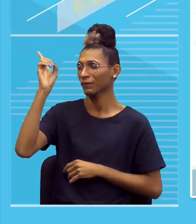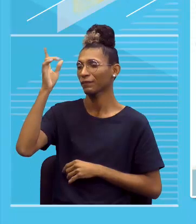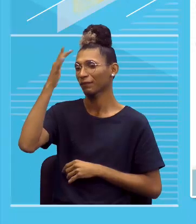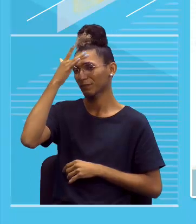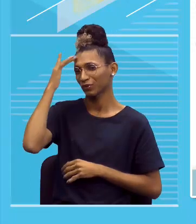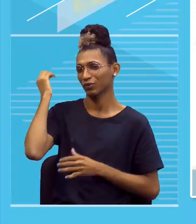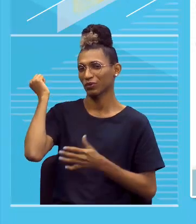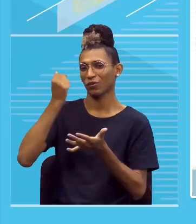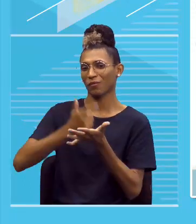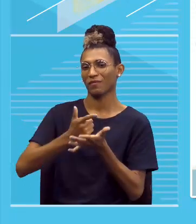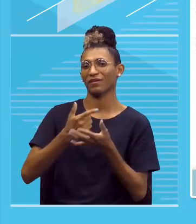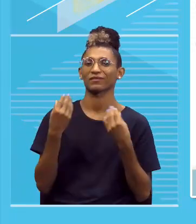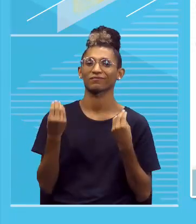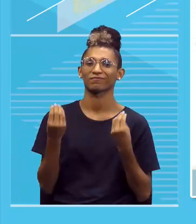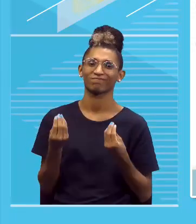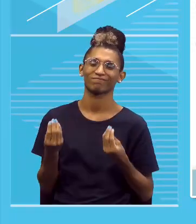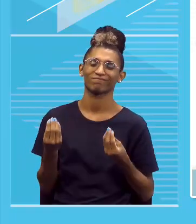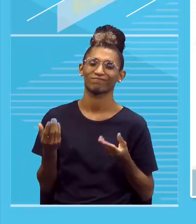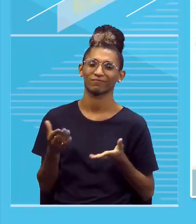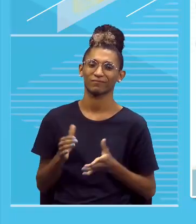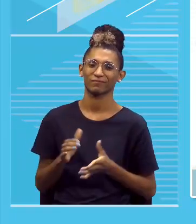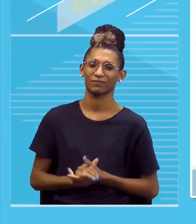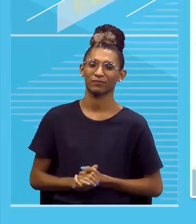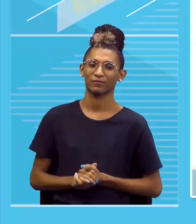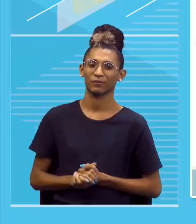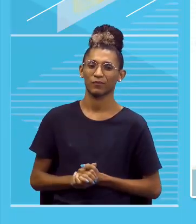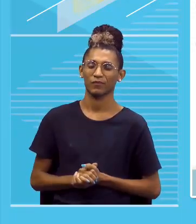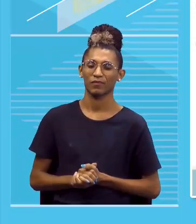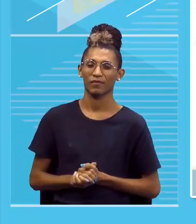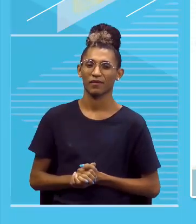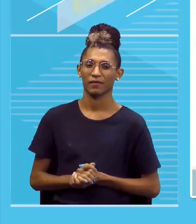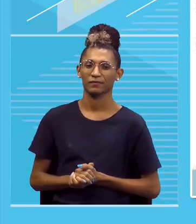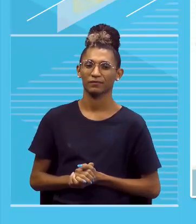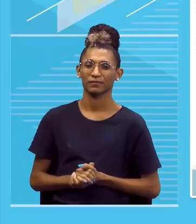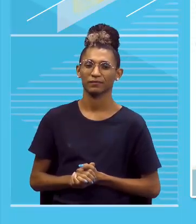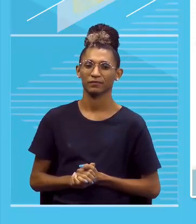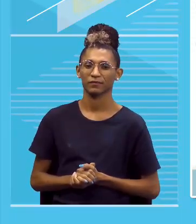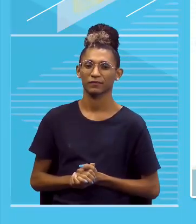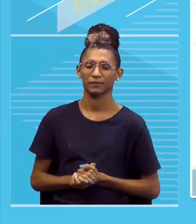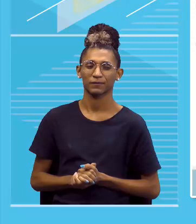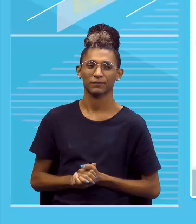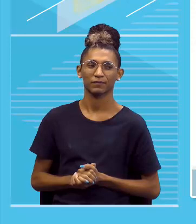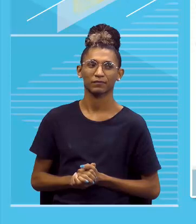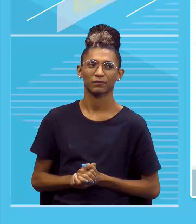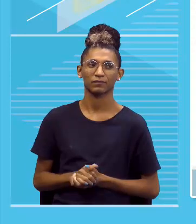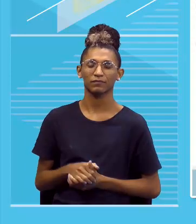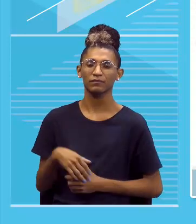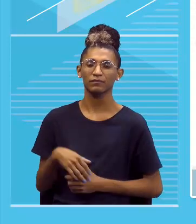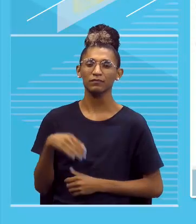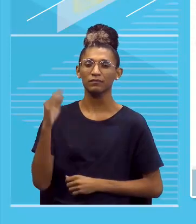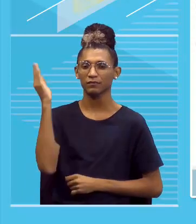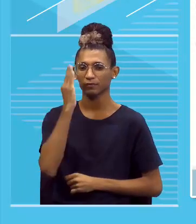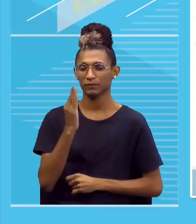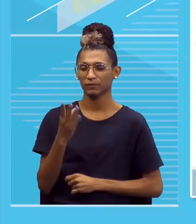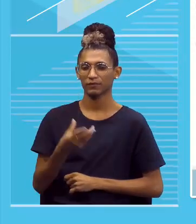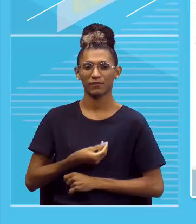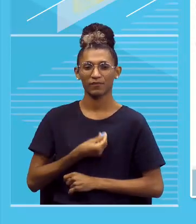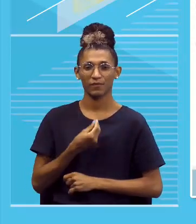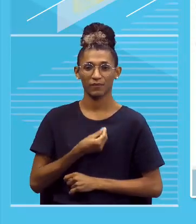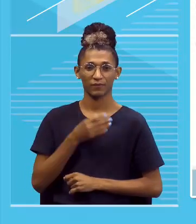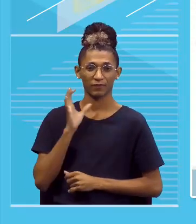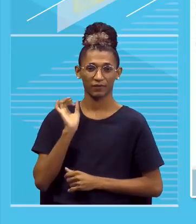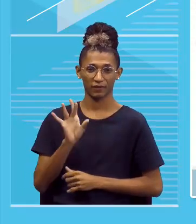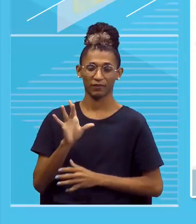café como eu falei anteriormente o Brasil só vivia praticamente de vender